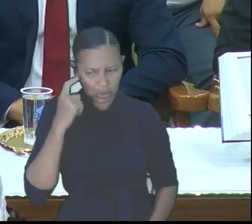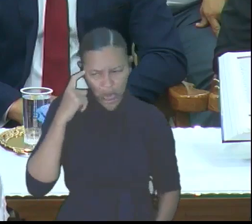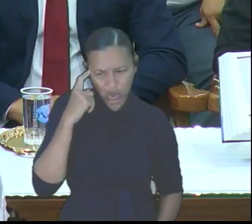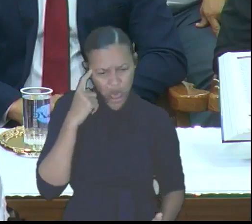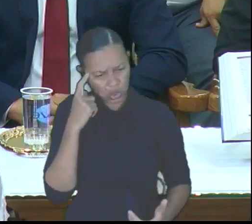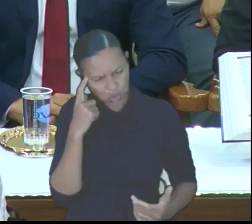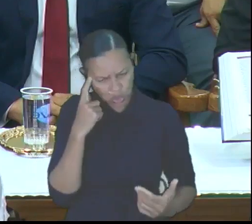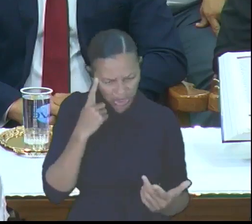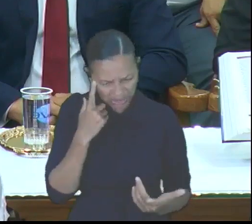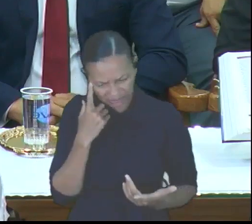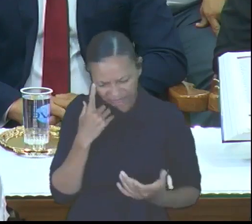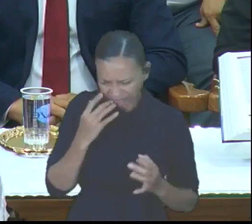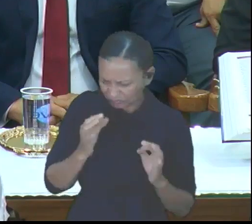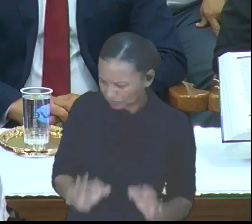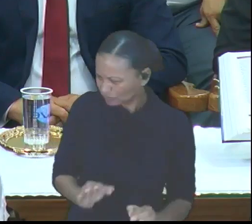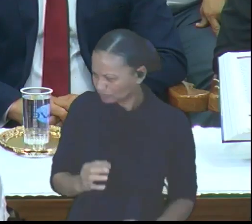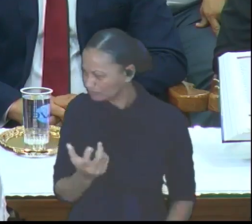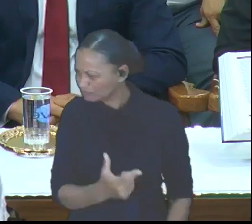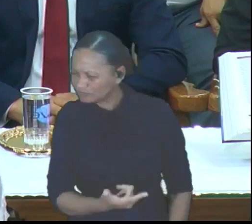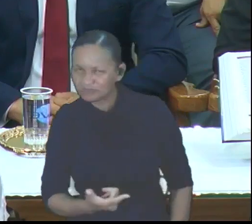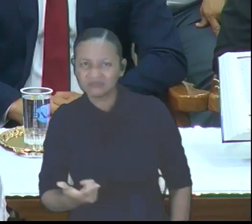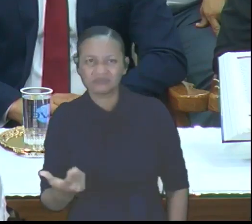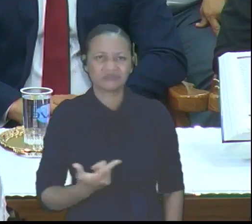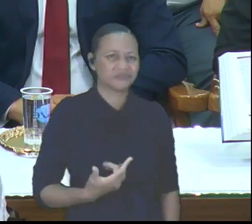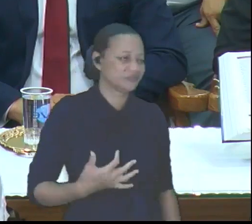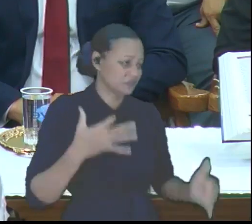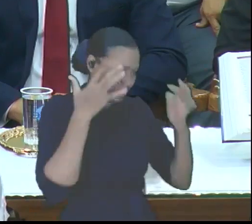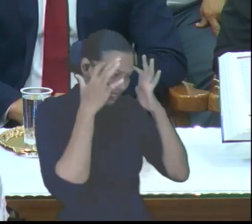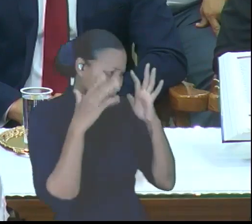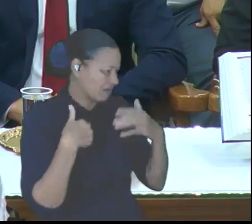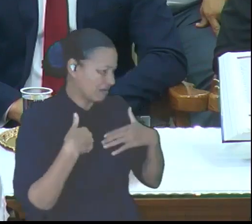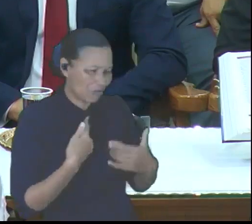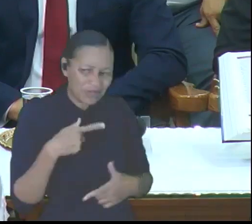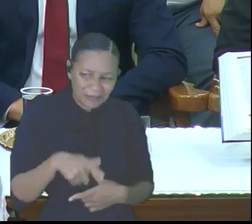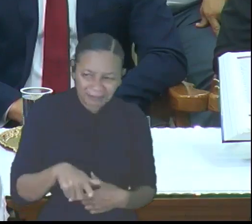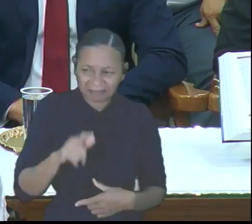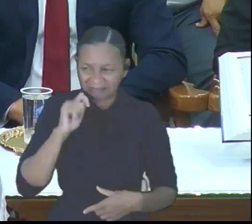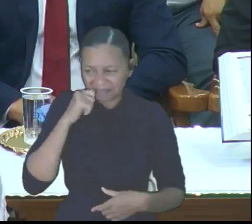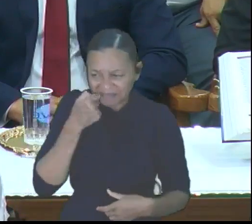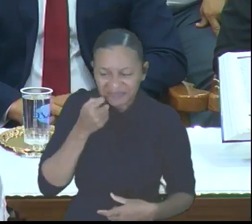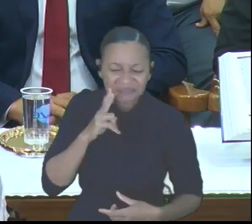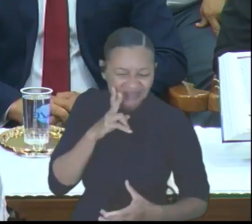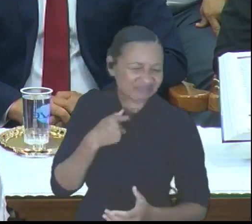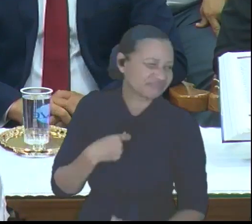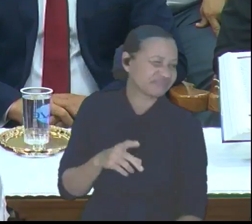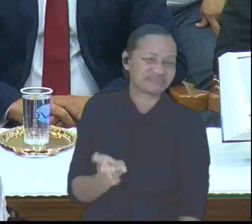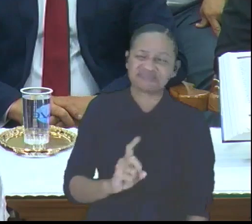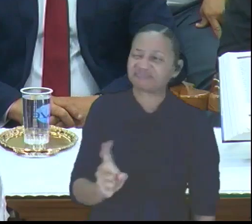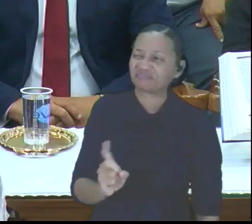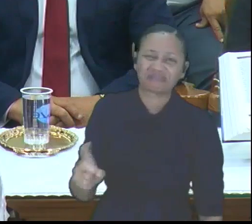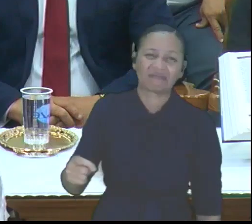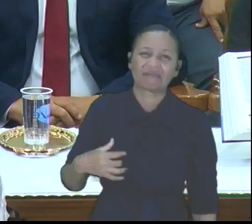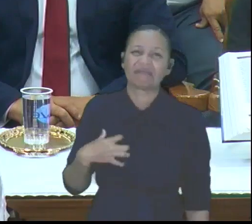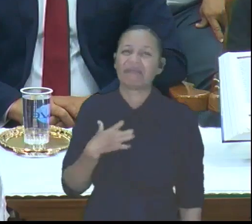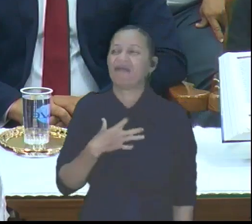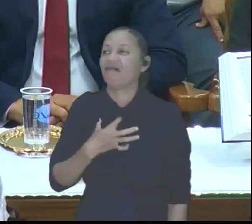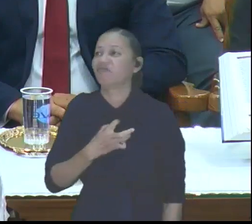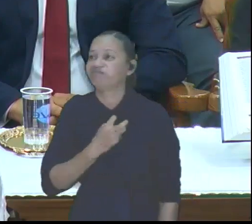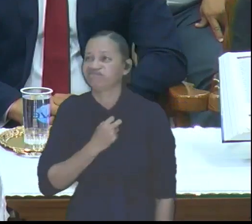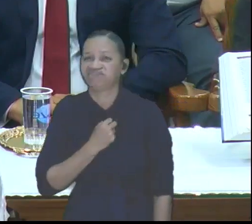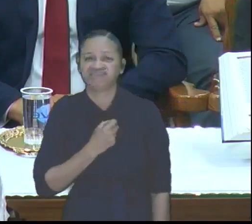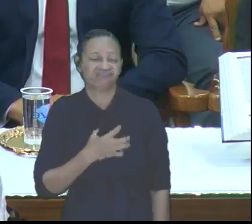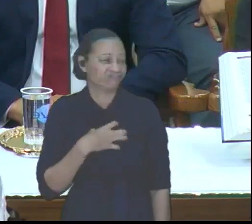dúvidas, inseguranças. Eu não sou digno, incerteza,